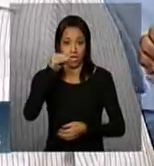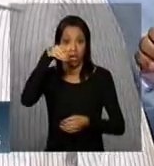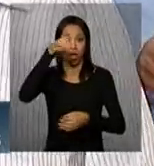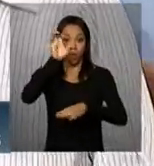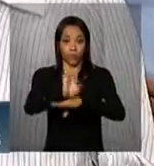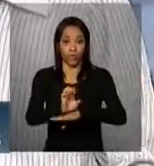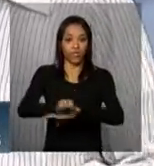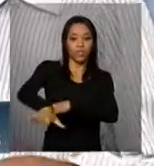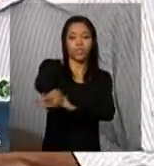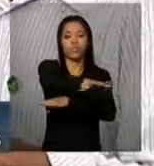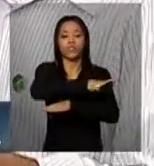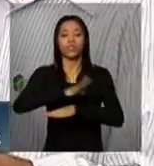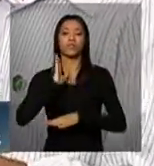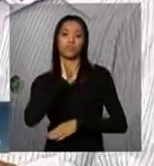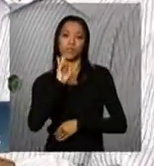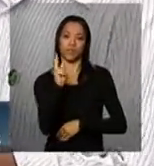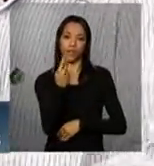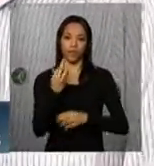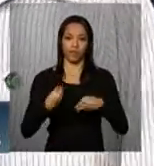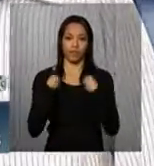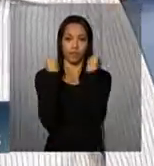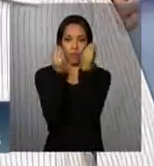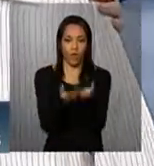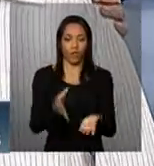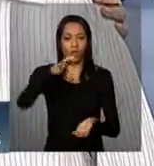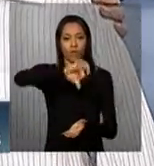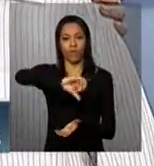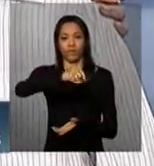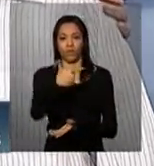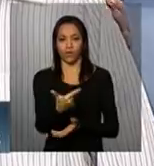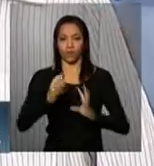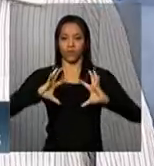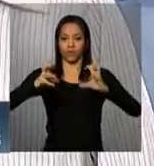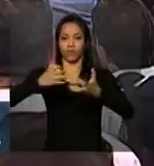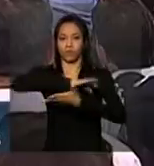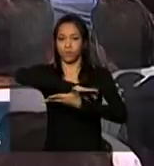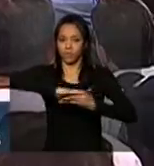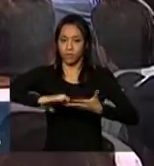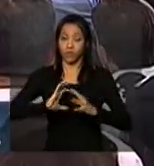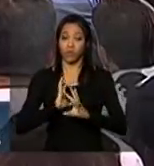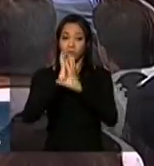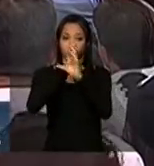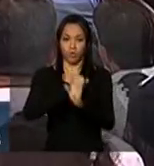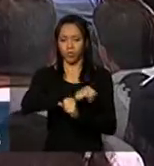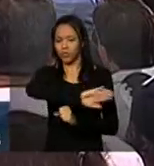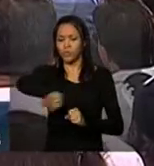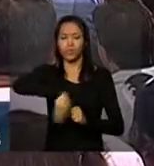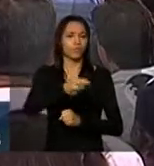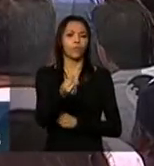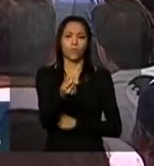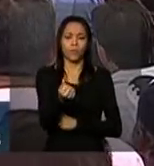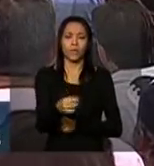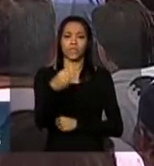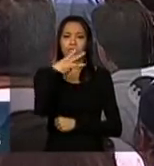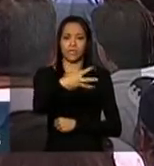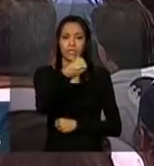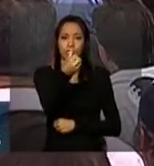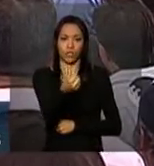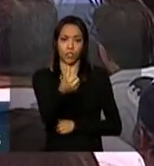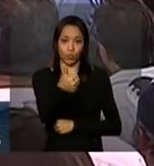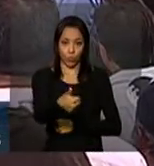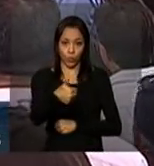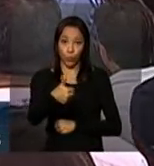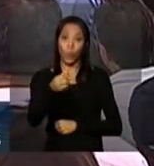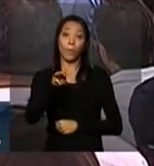Gerais São doados 92 equipamentos o investimento de aproximadamente R 31 milhões